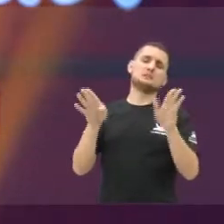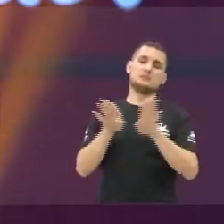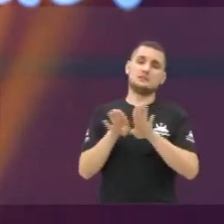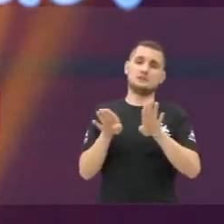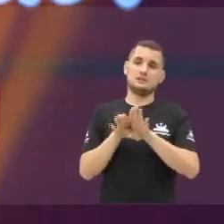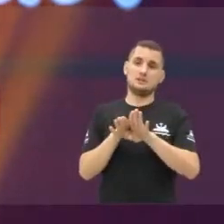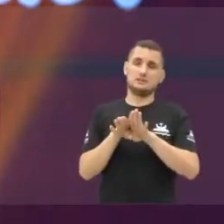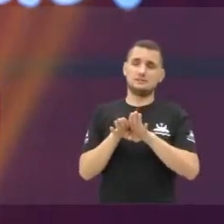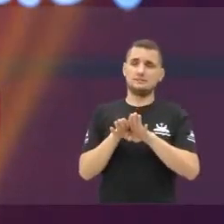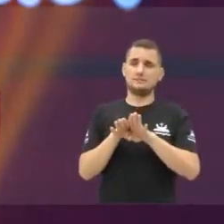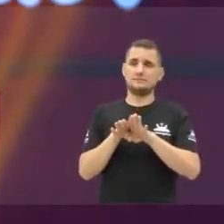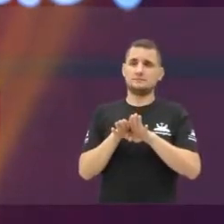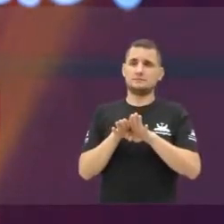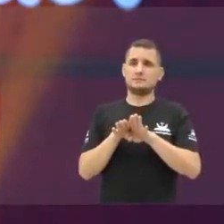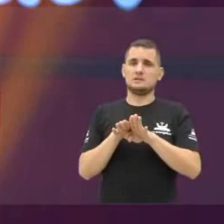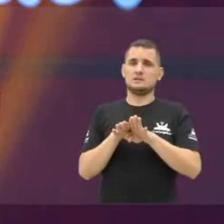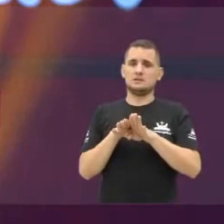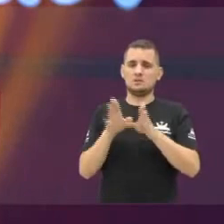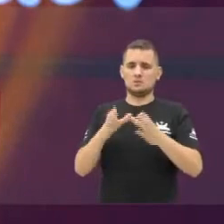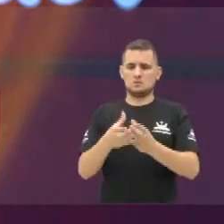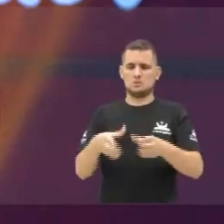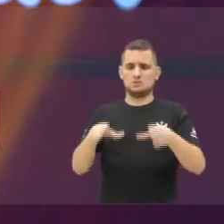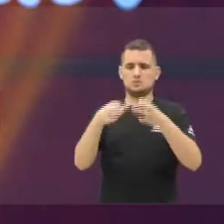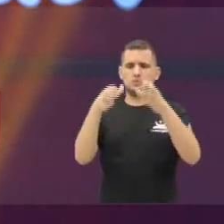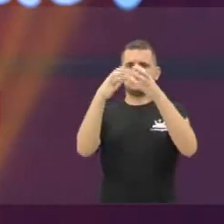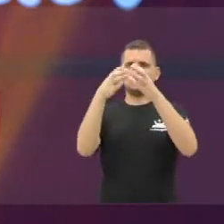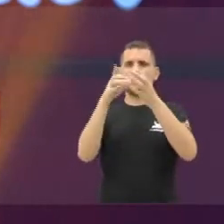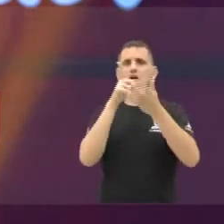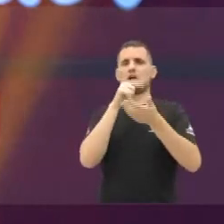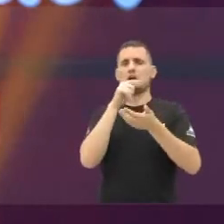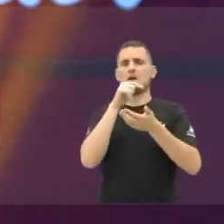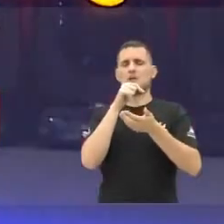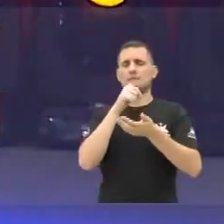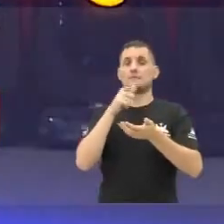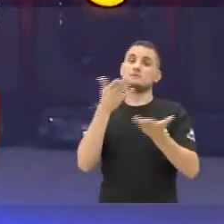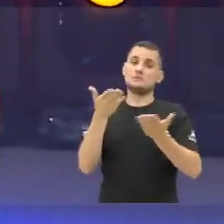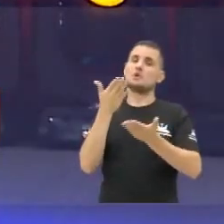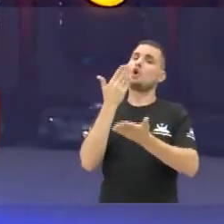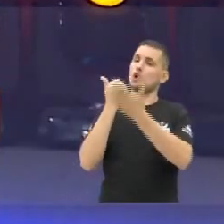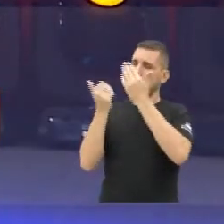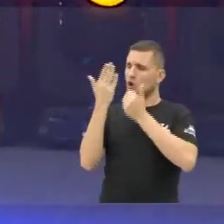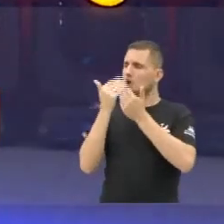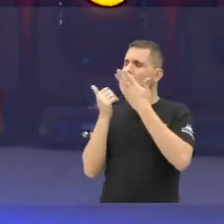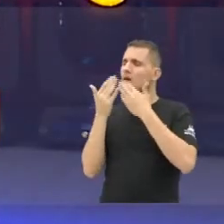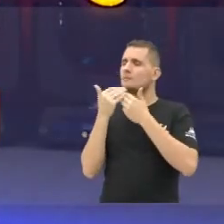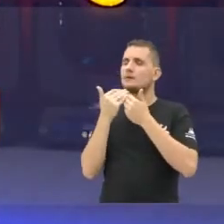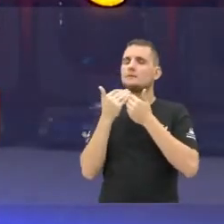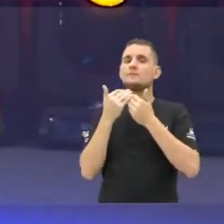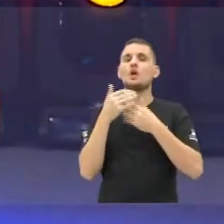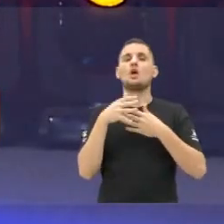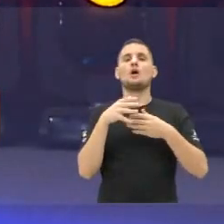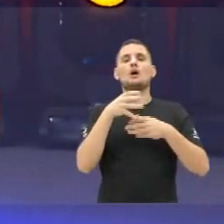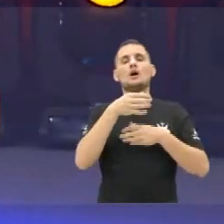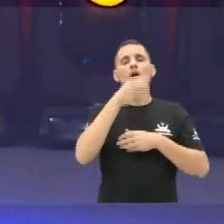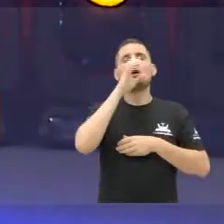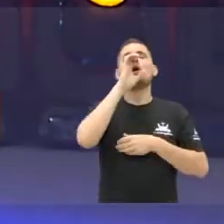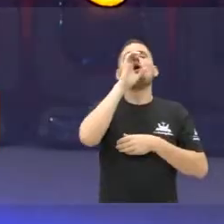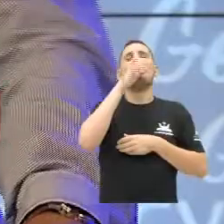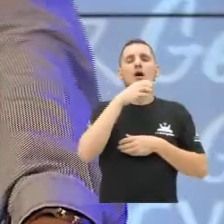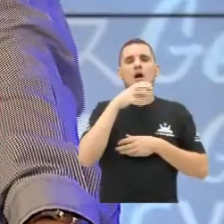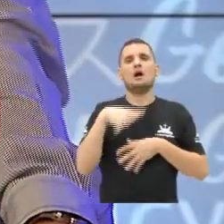cinza e um vaso de água. Comeu, bebeu e tornou a dormir. Estava tão